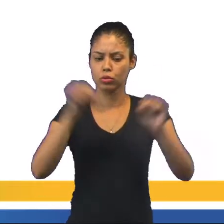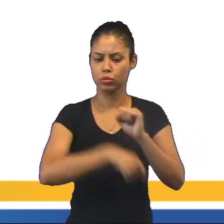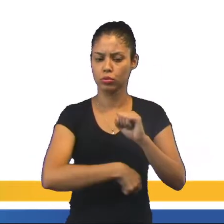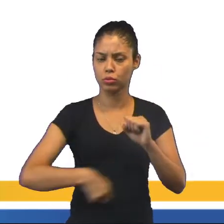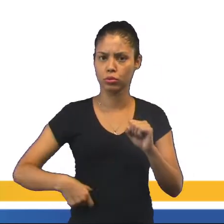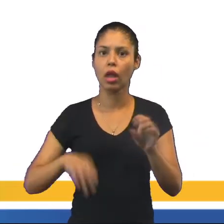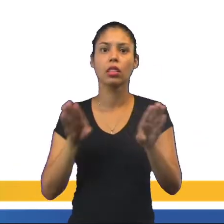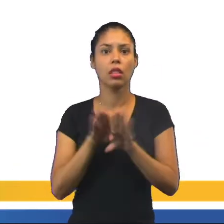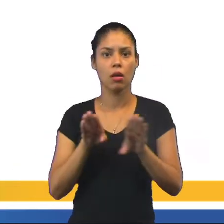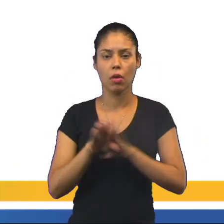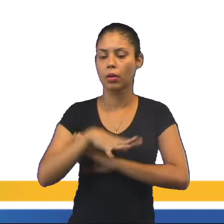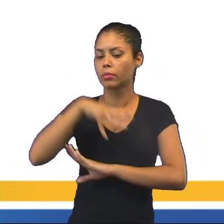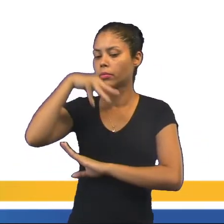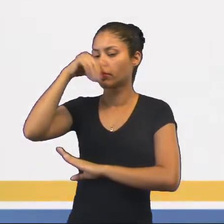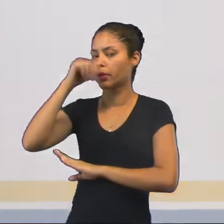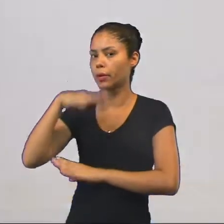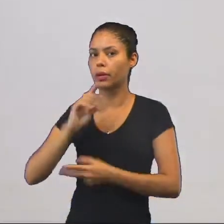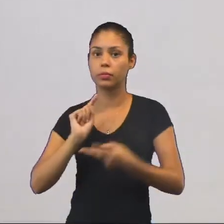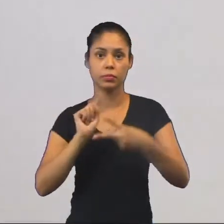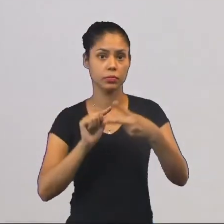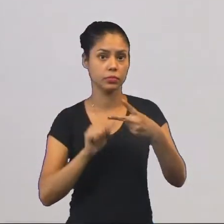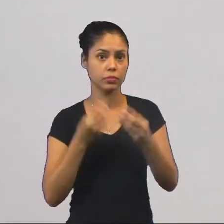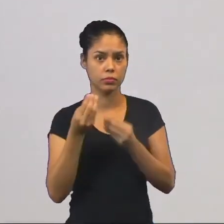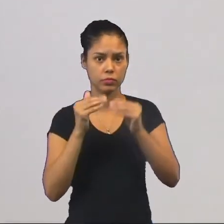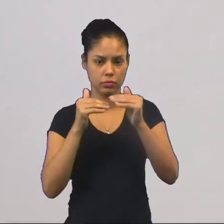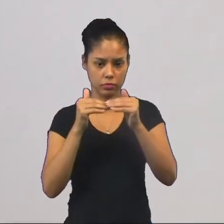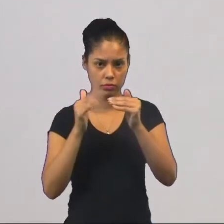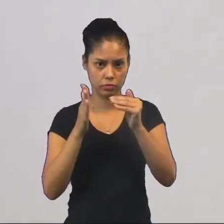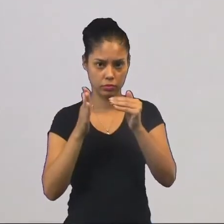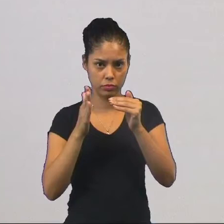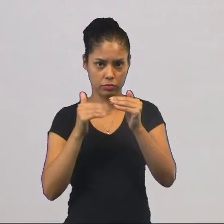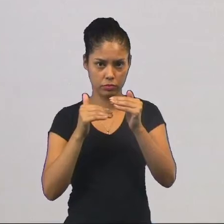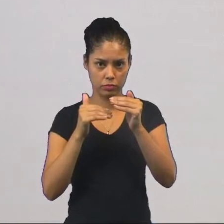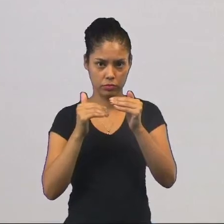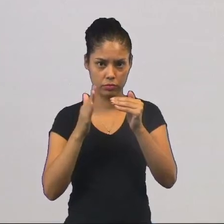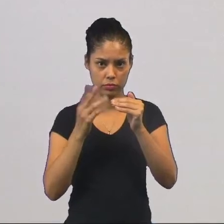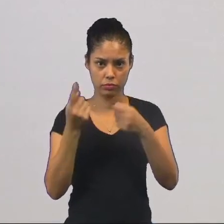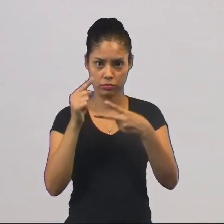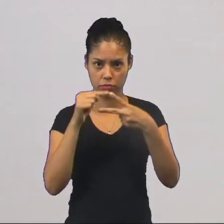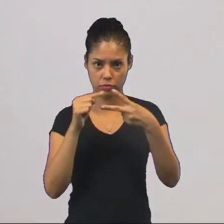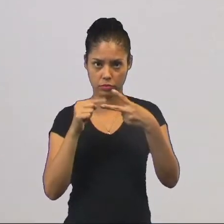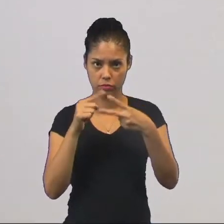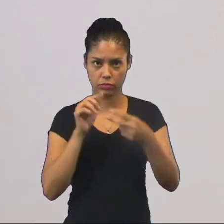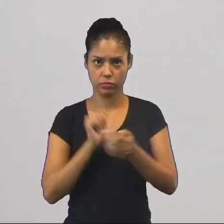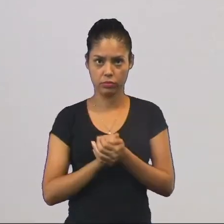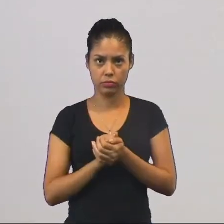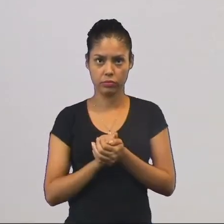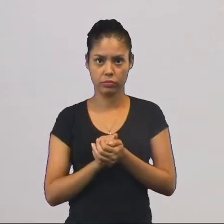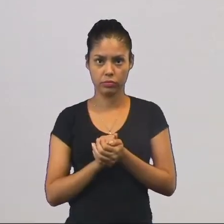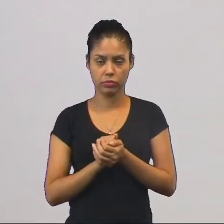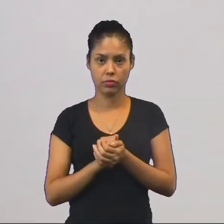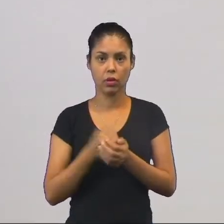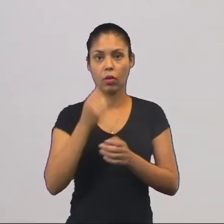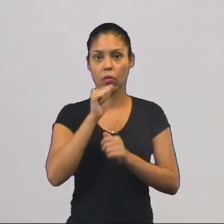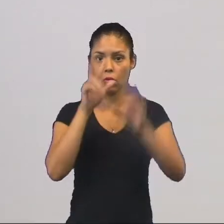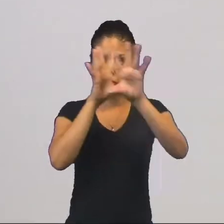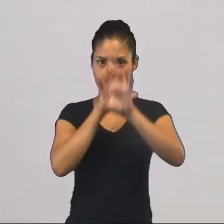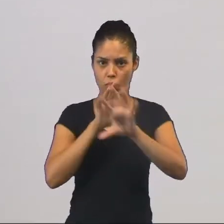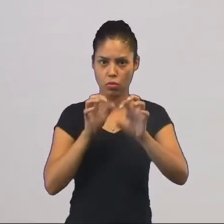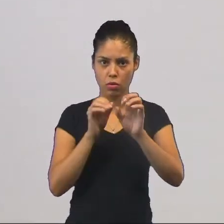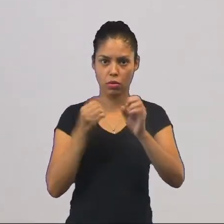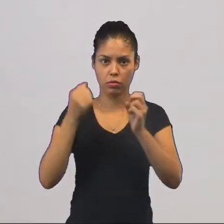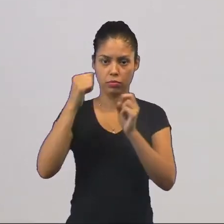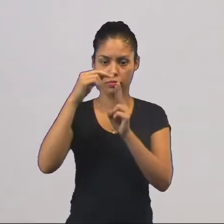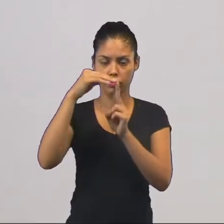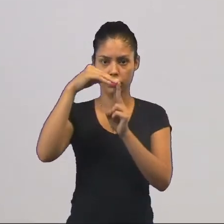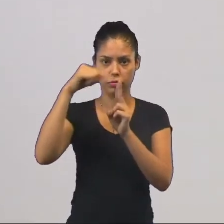sistema respiratório. É como se fosse uma porta de 2 lados, né? O que for o ar tem que ser conduzido